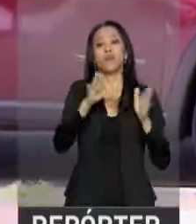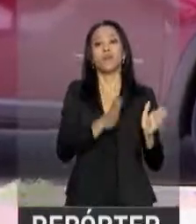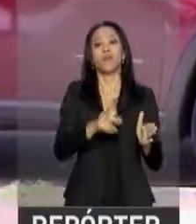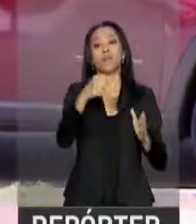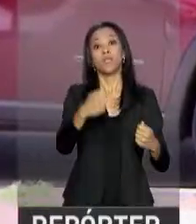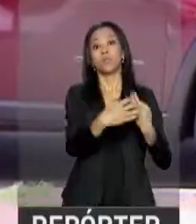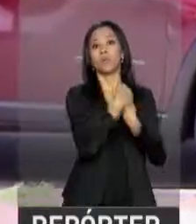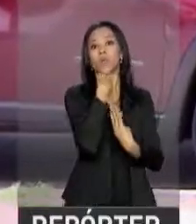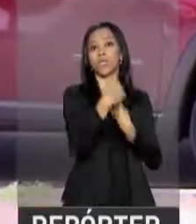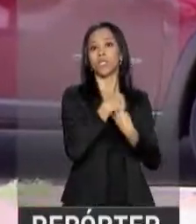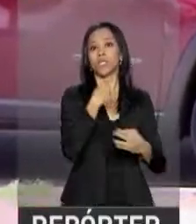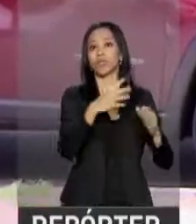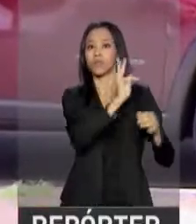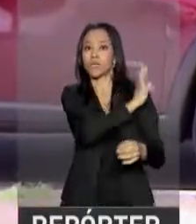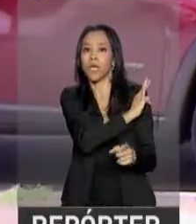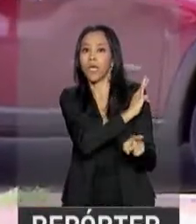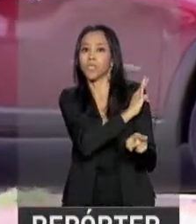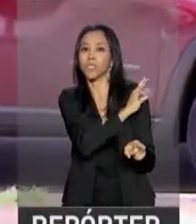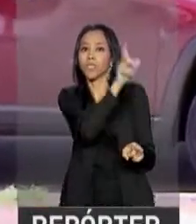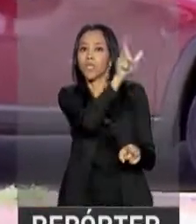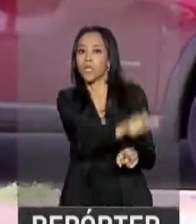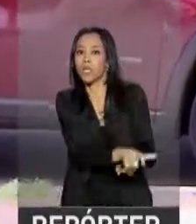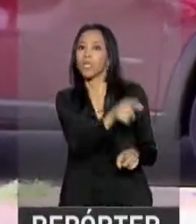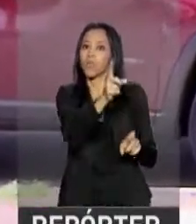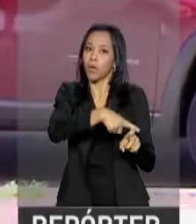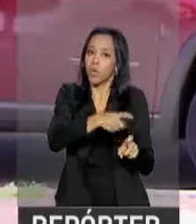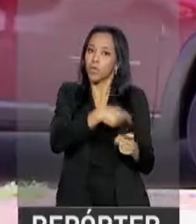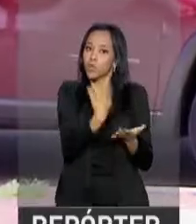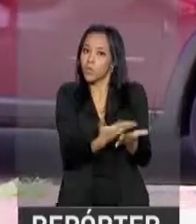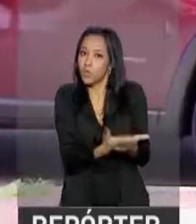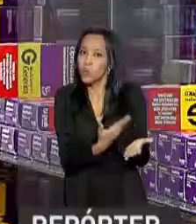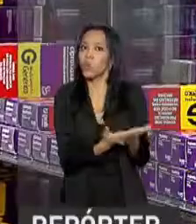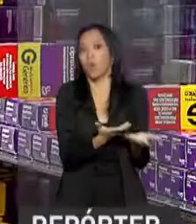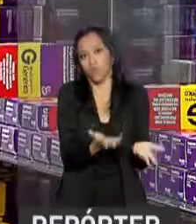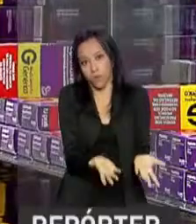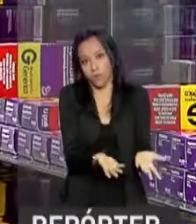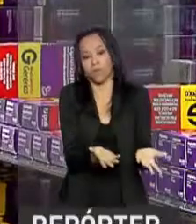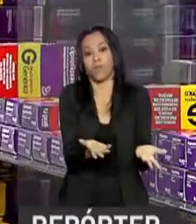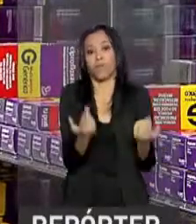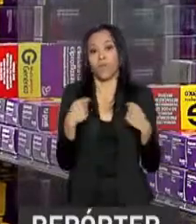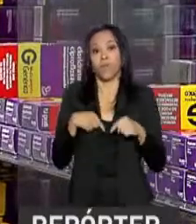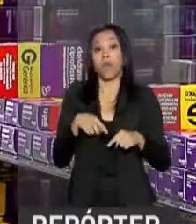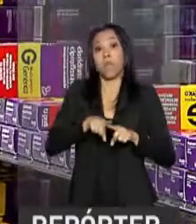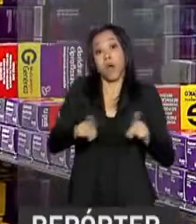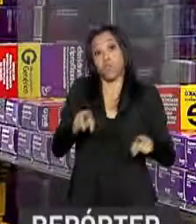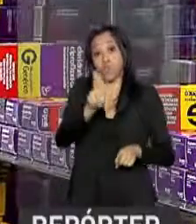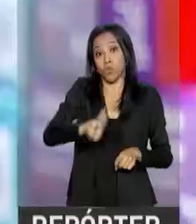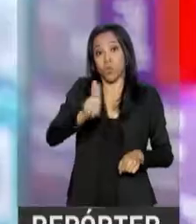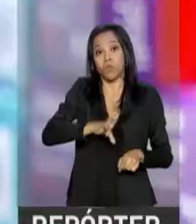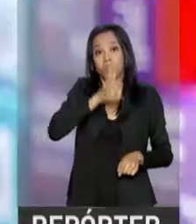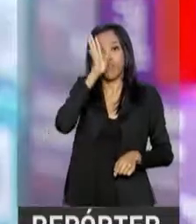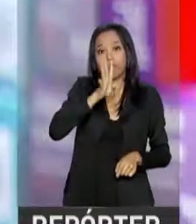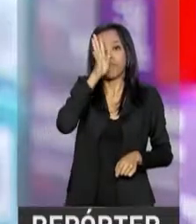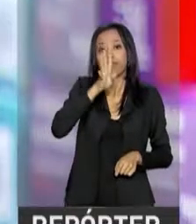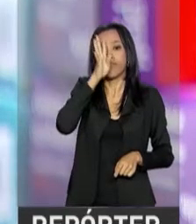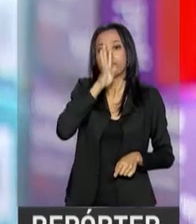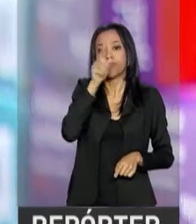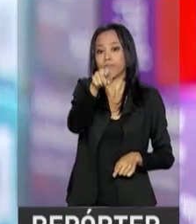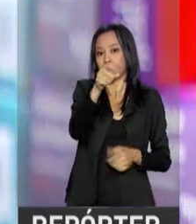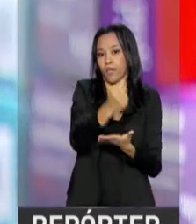é que foi dada por um especialista que é o médico que estudou pra isso né mas o uso indiscriminado de antibióticos